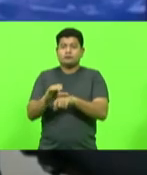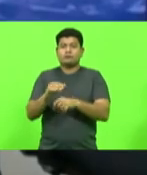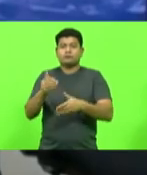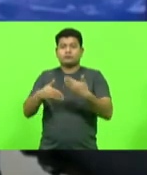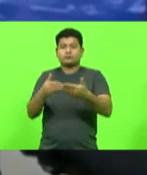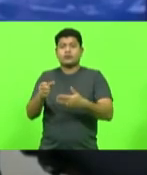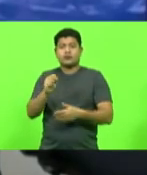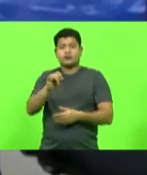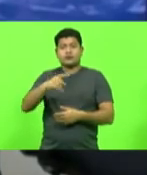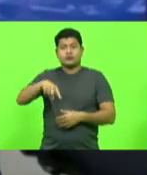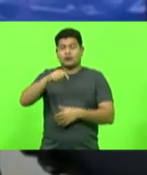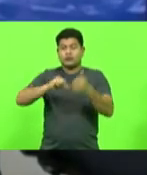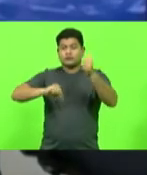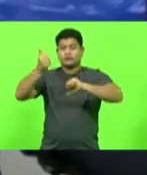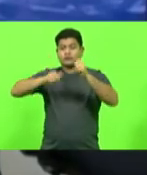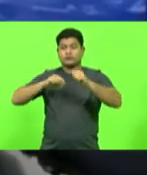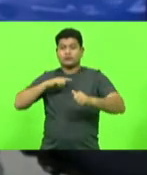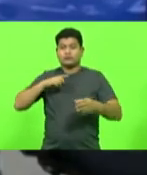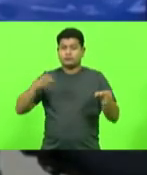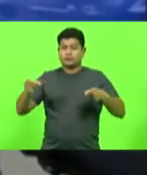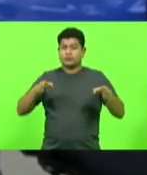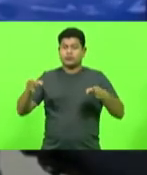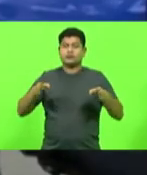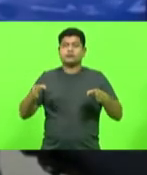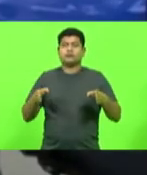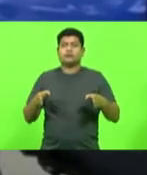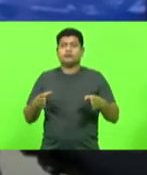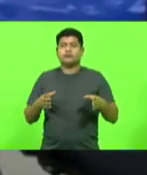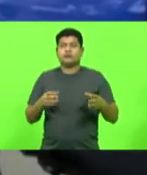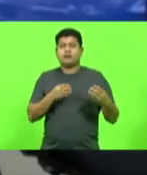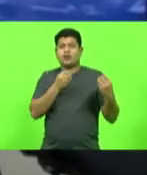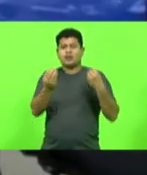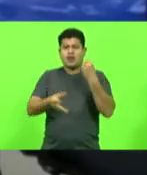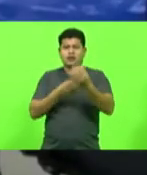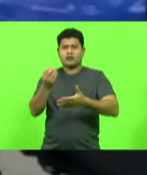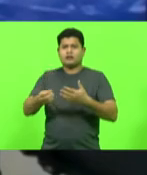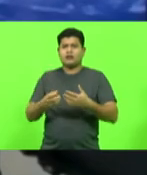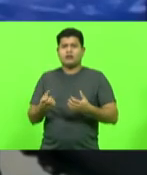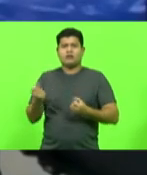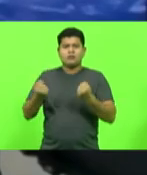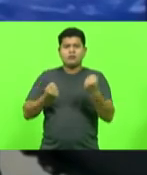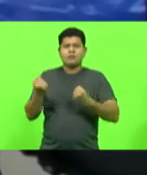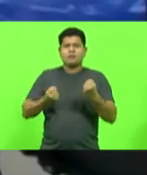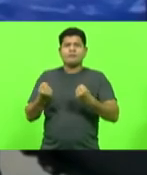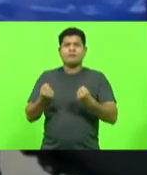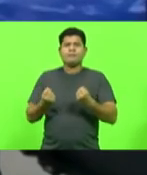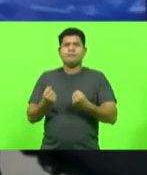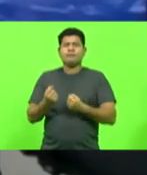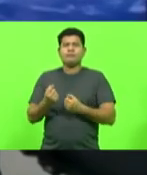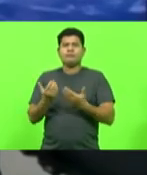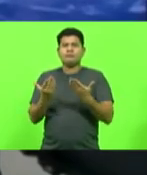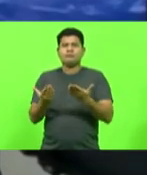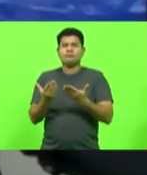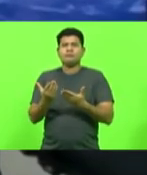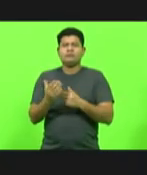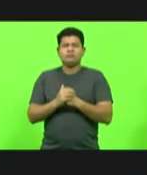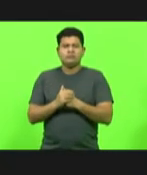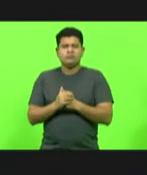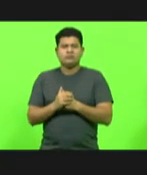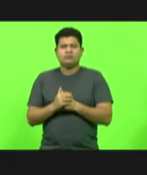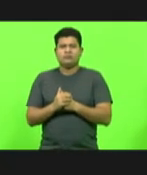nós tivemos um período, entregas de muitos carros, né, do Pacto Santa Catarina, que foi os carros para